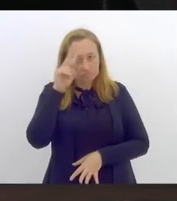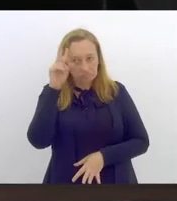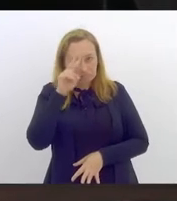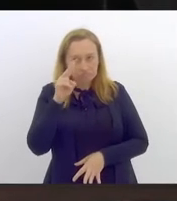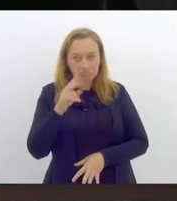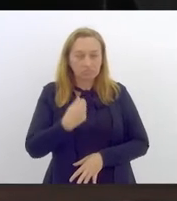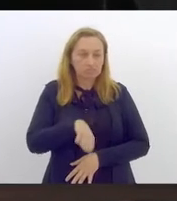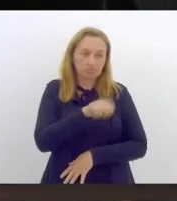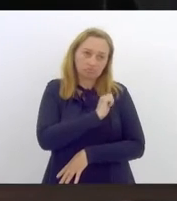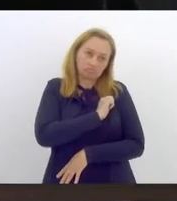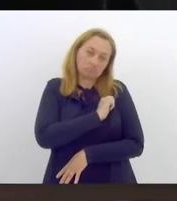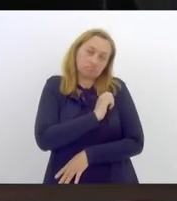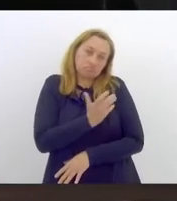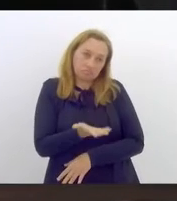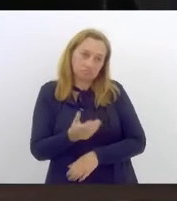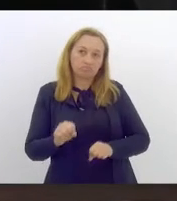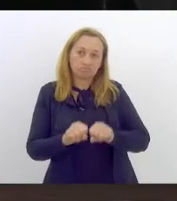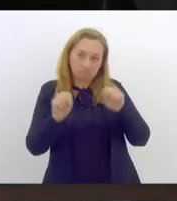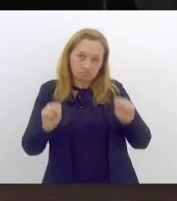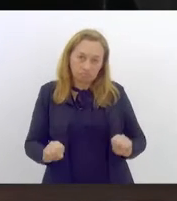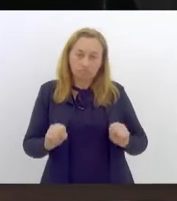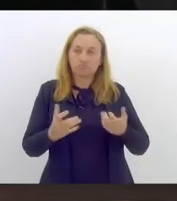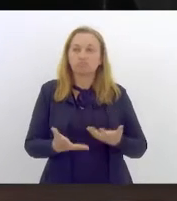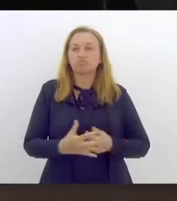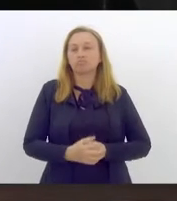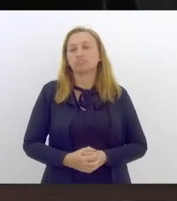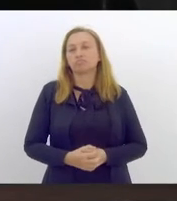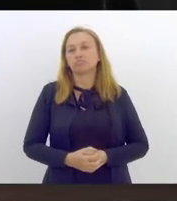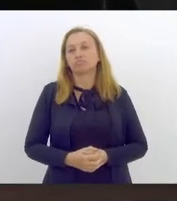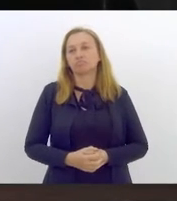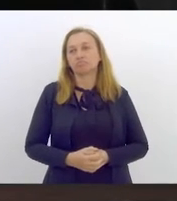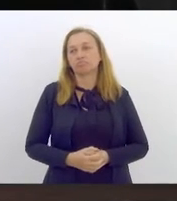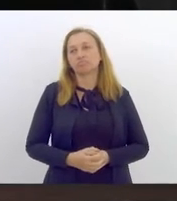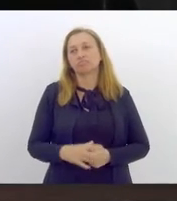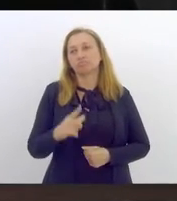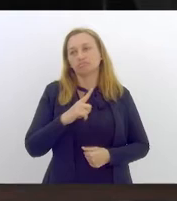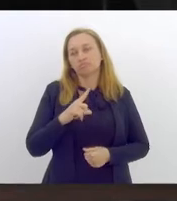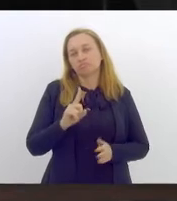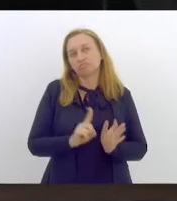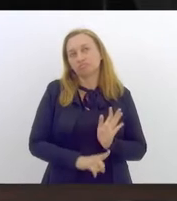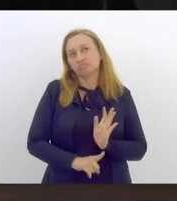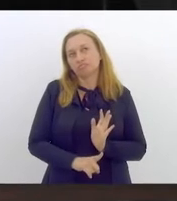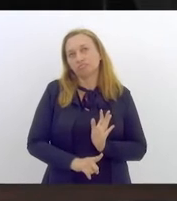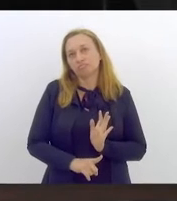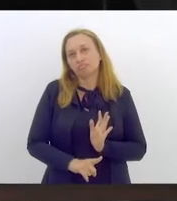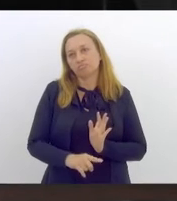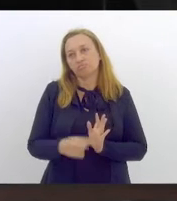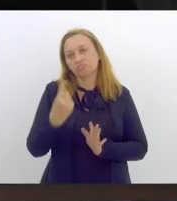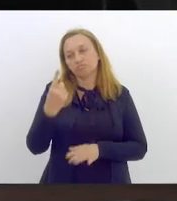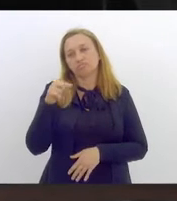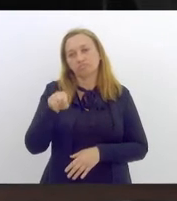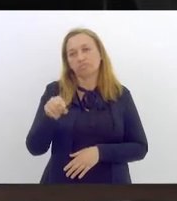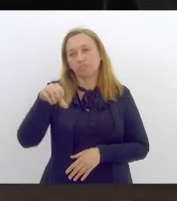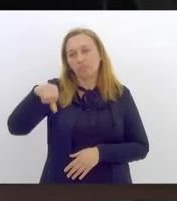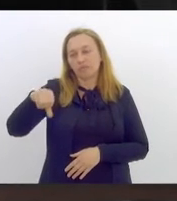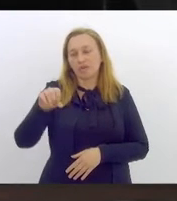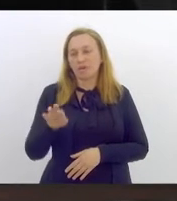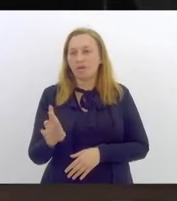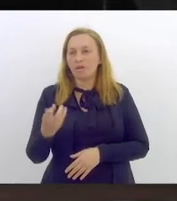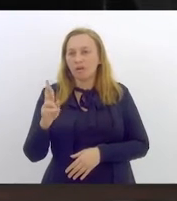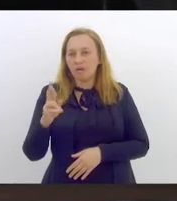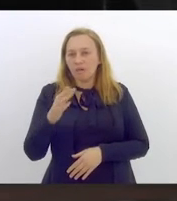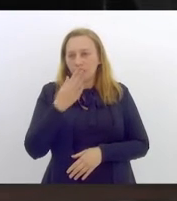no regime de recuperação fiscal e que tivemos aí uma redução em torno de 1,9